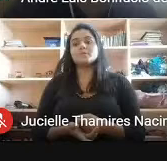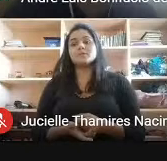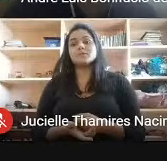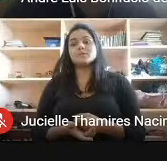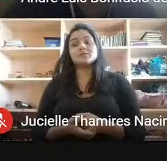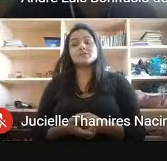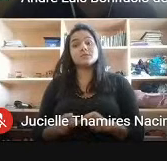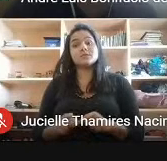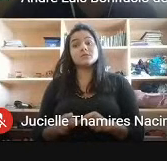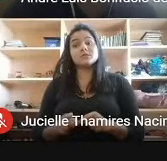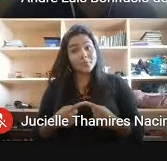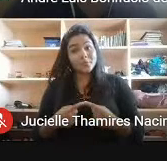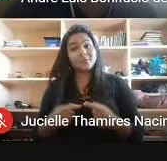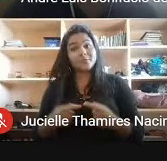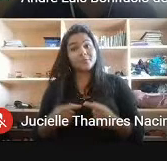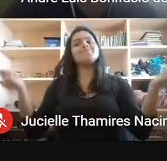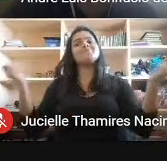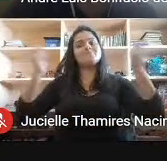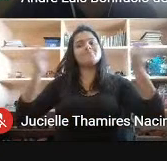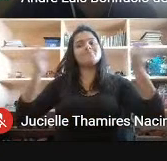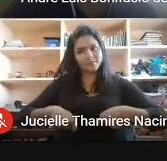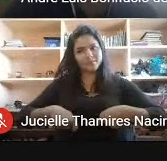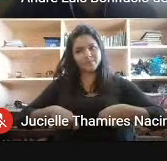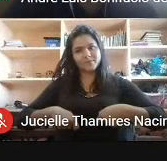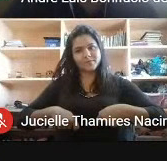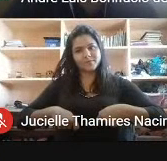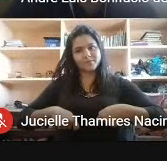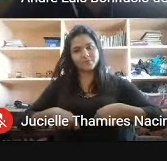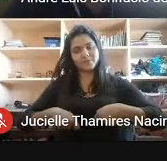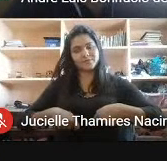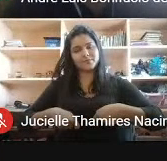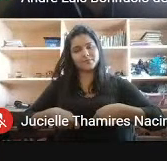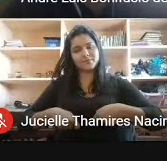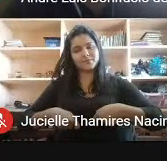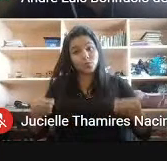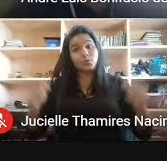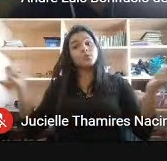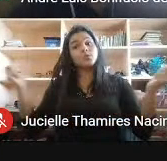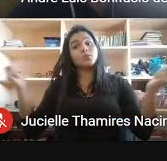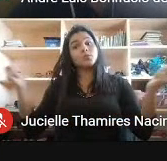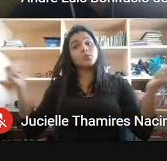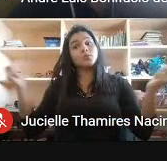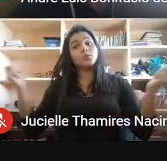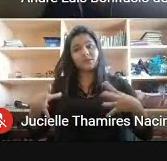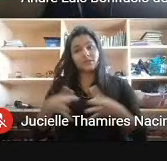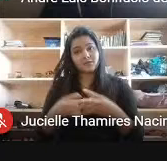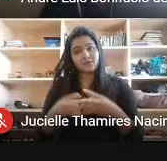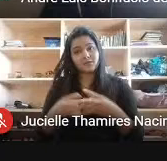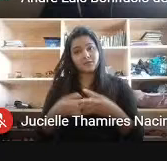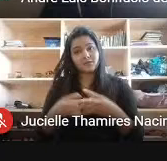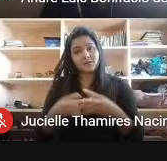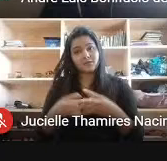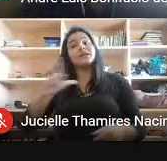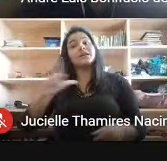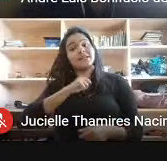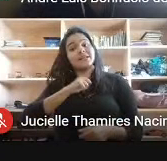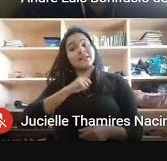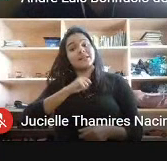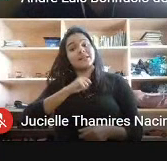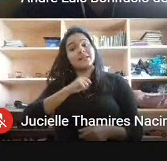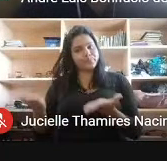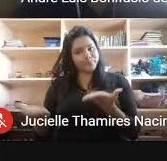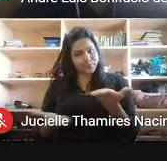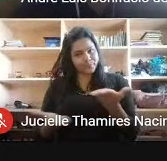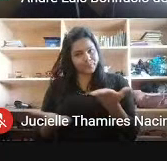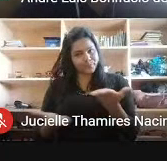uma questão de sintomatologia, uma questão de reinfecção, envolve tratamento, certo? E quando eu falo